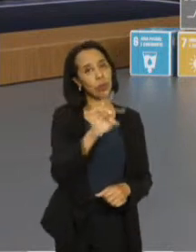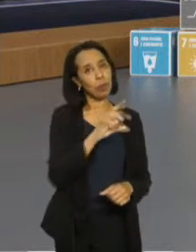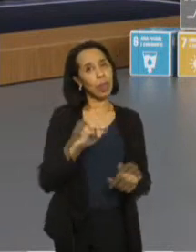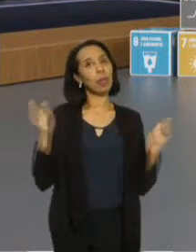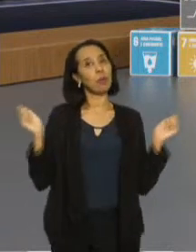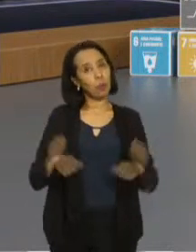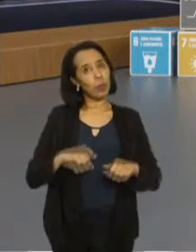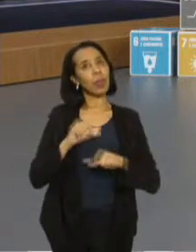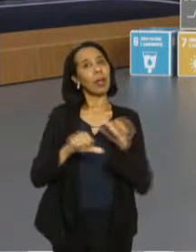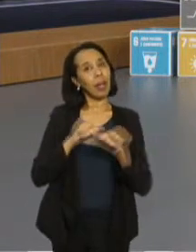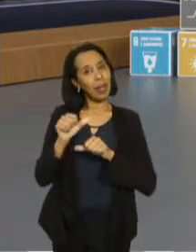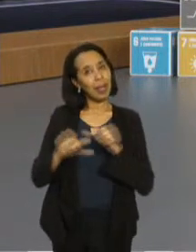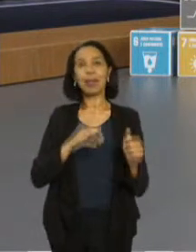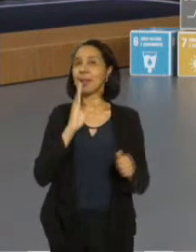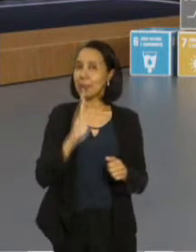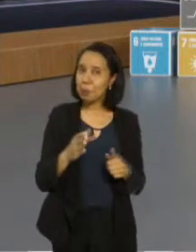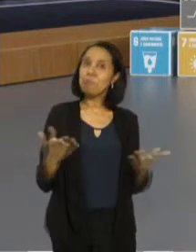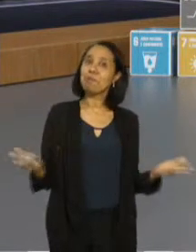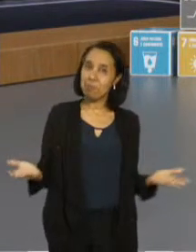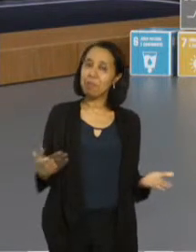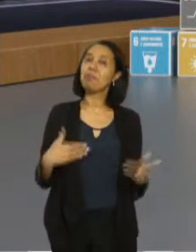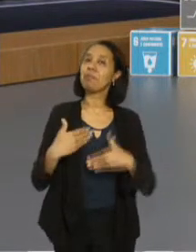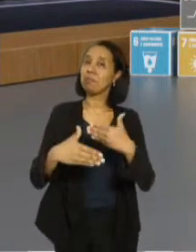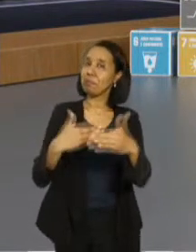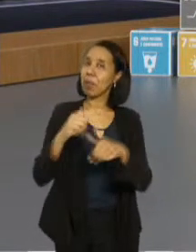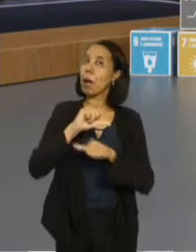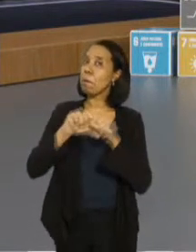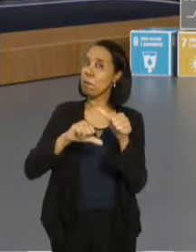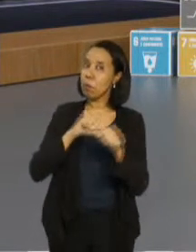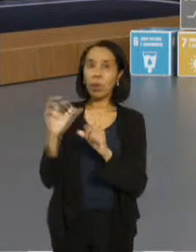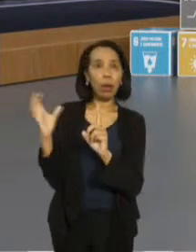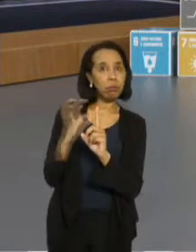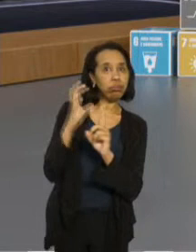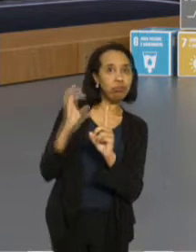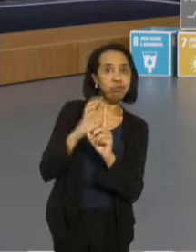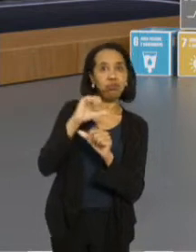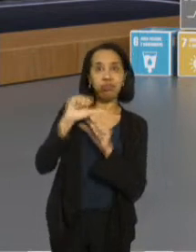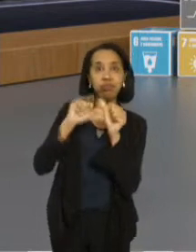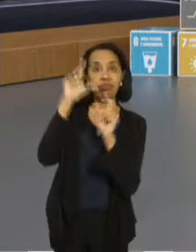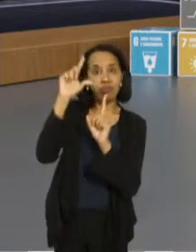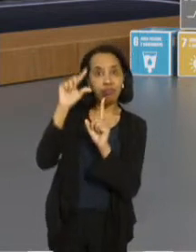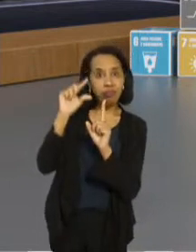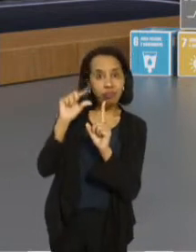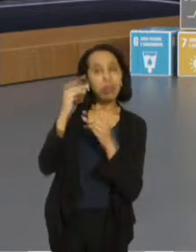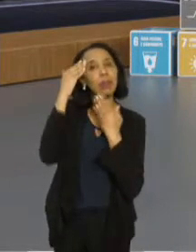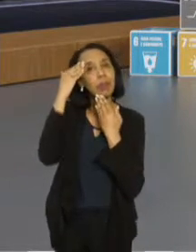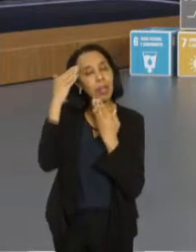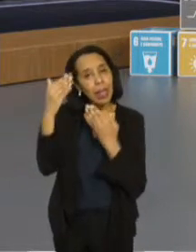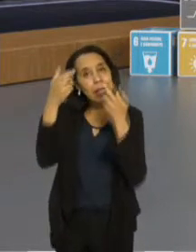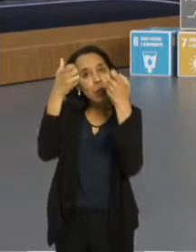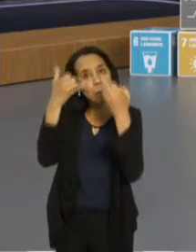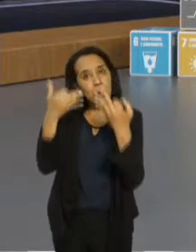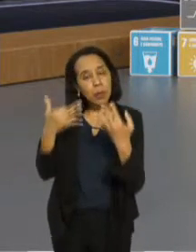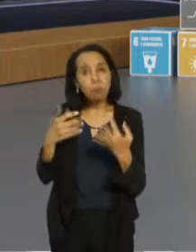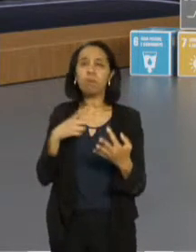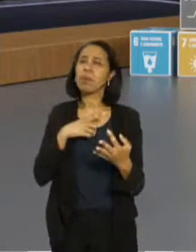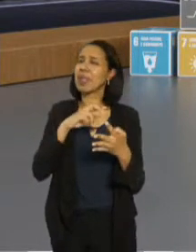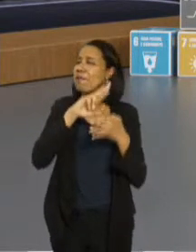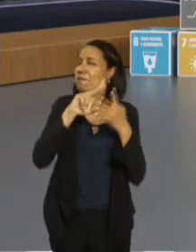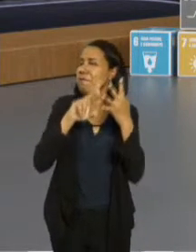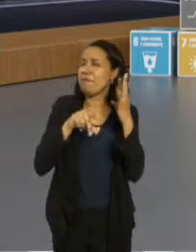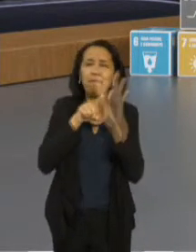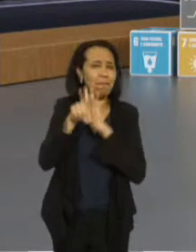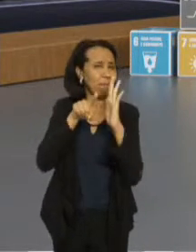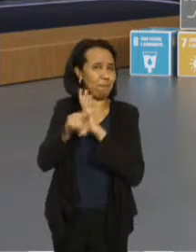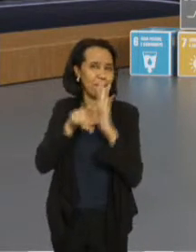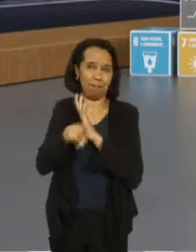fazer essa jornada, essa virada, para diminuir o impacto das mudanças climáticas. Eu agradeço a sua explanação. A gente tem uma série de